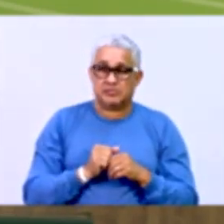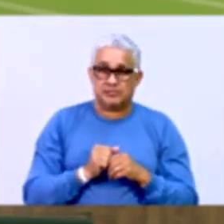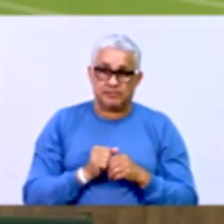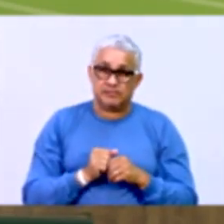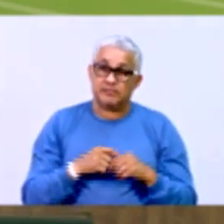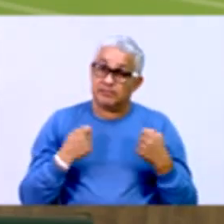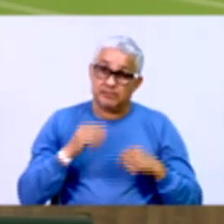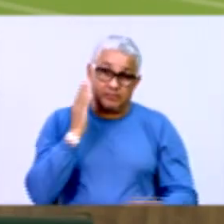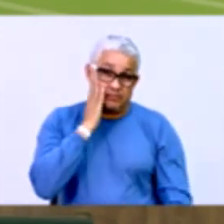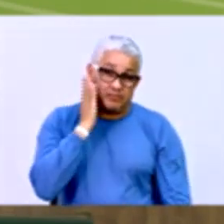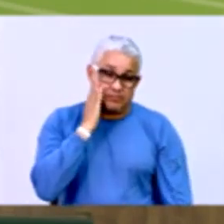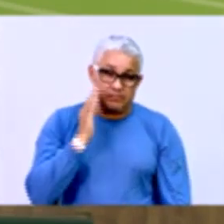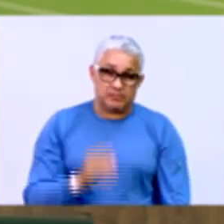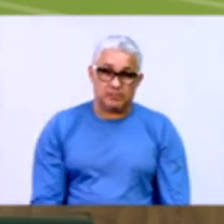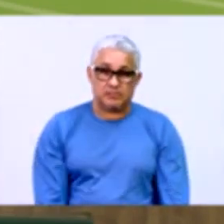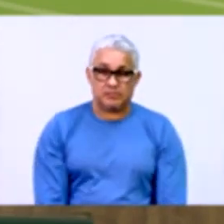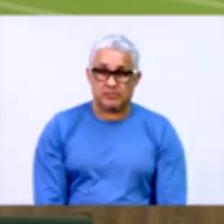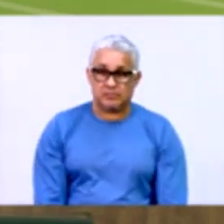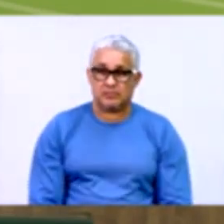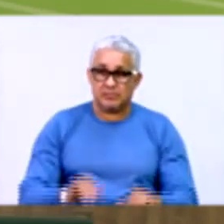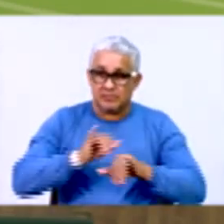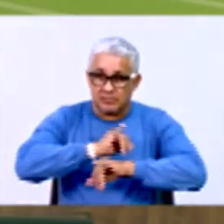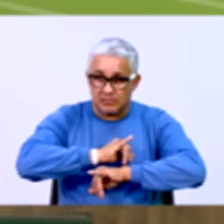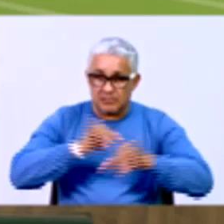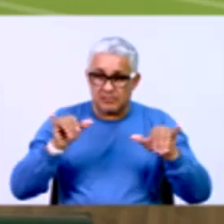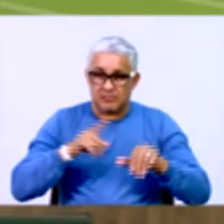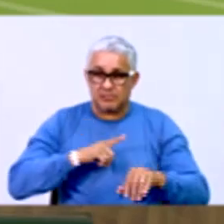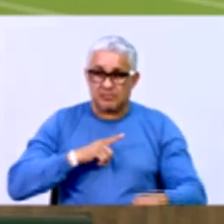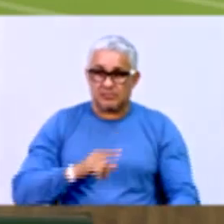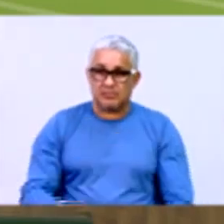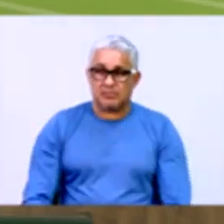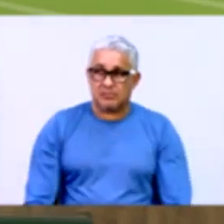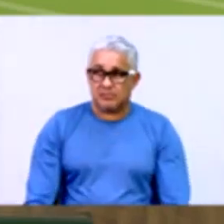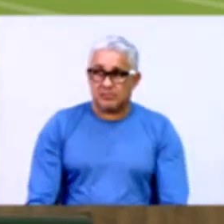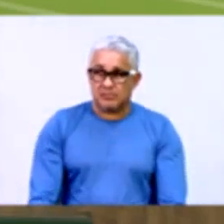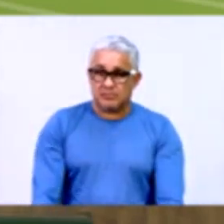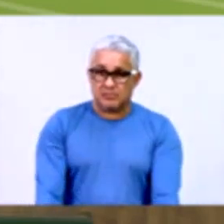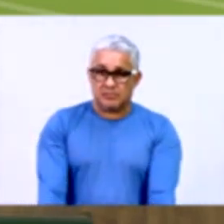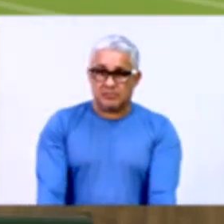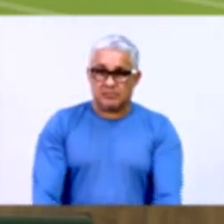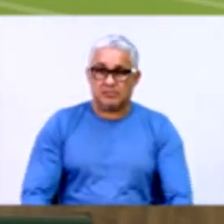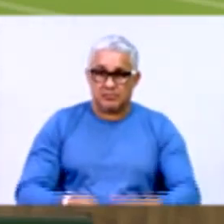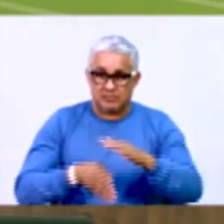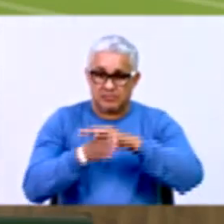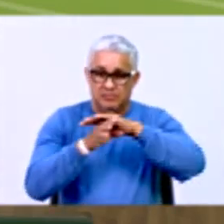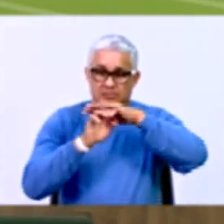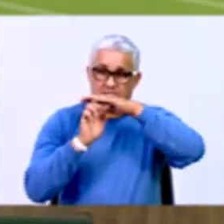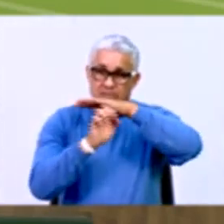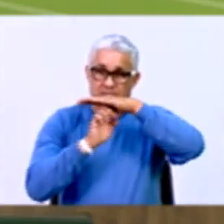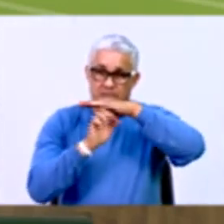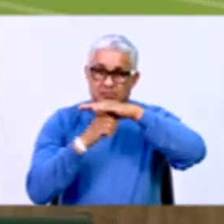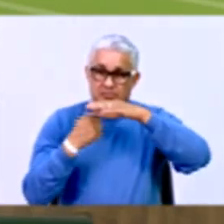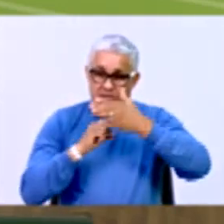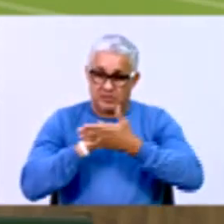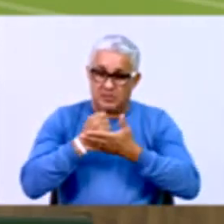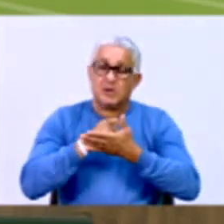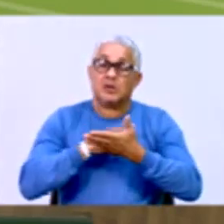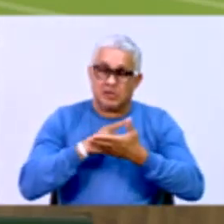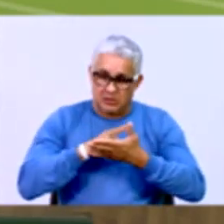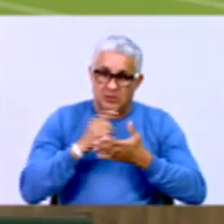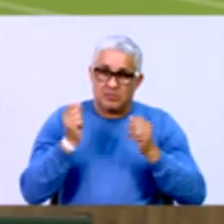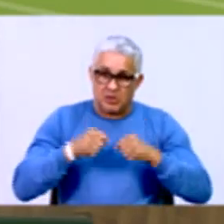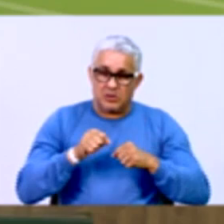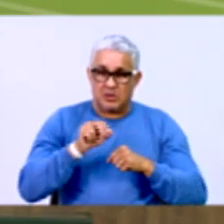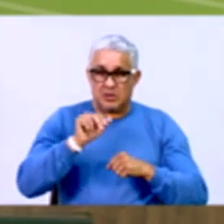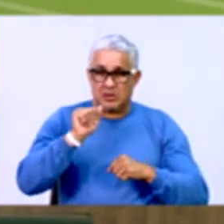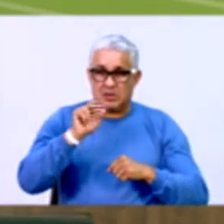que as informações que a gente tem, que a gente gera e a gente acessa dentro da empresa, ela tem controle de acesso, ela pode fazer uma auditoria